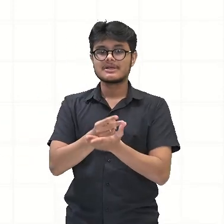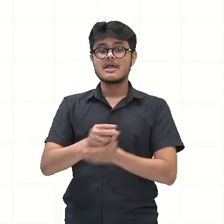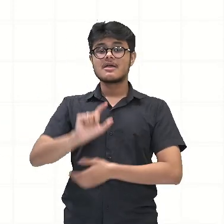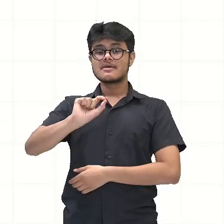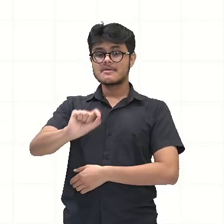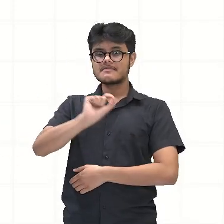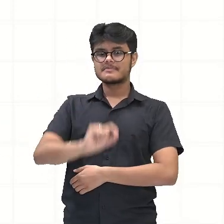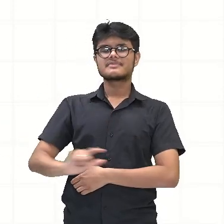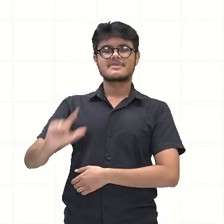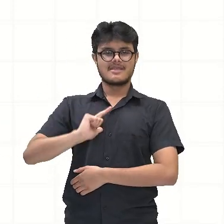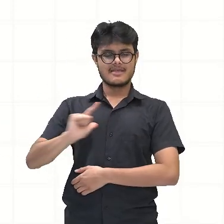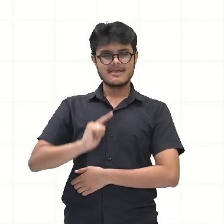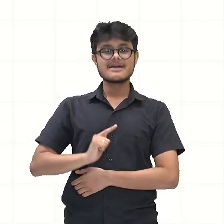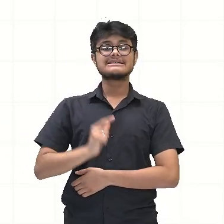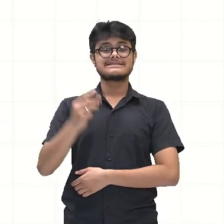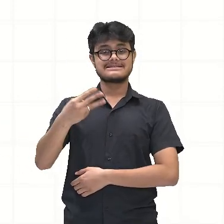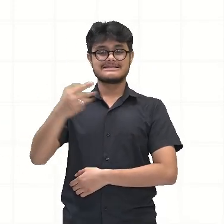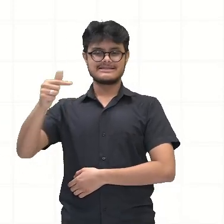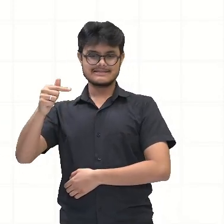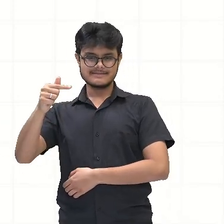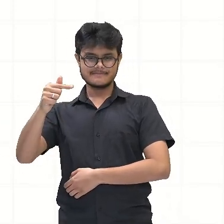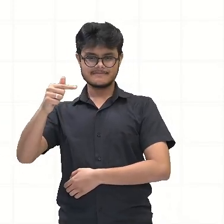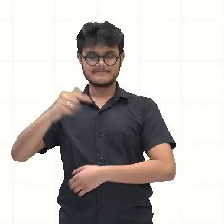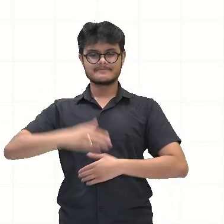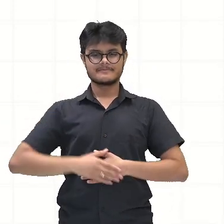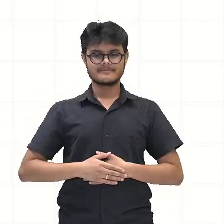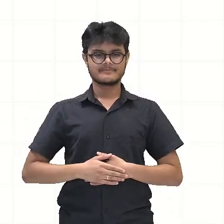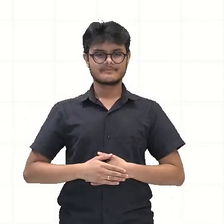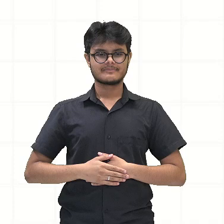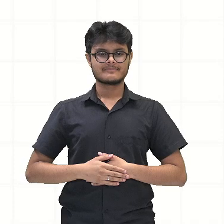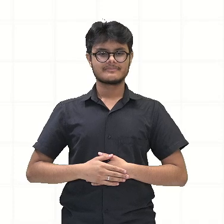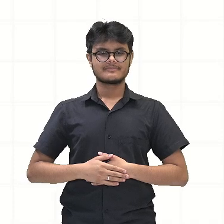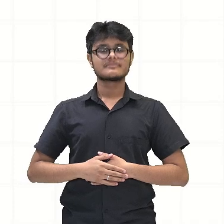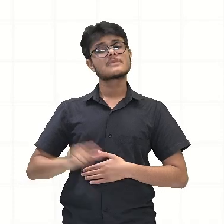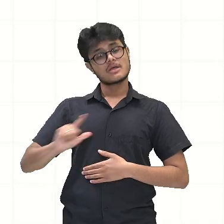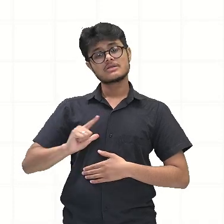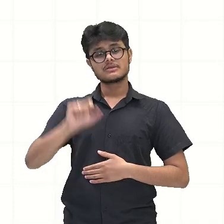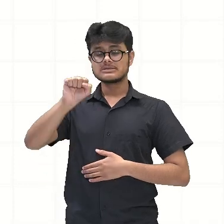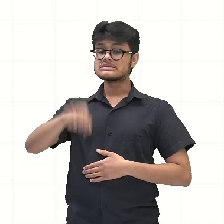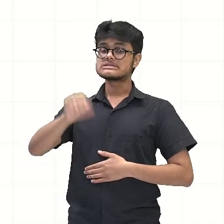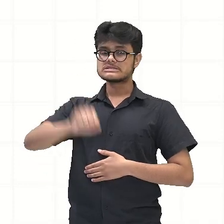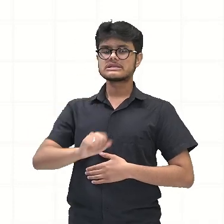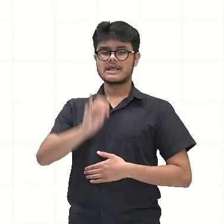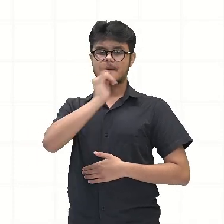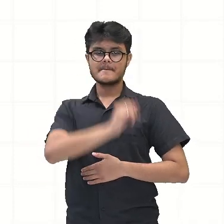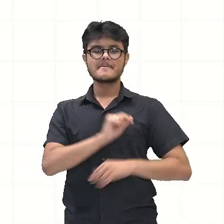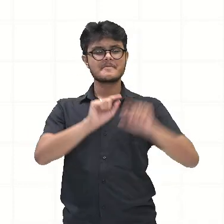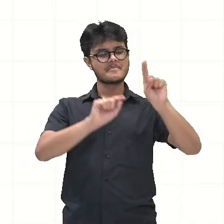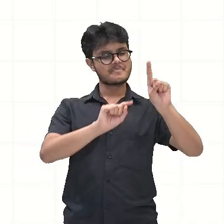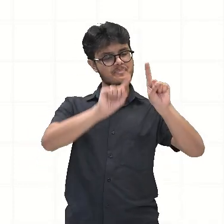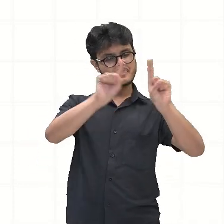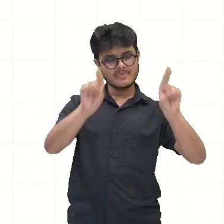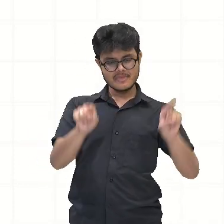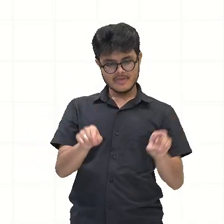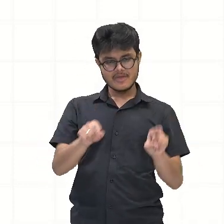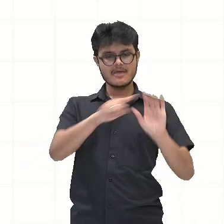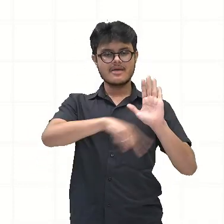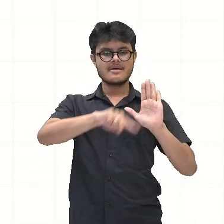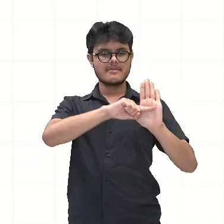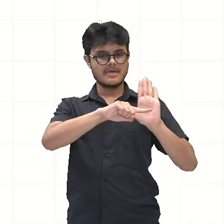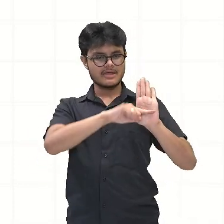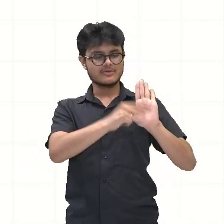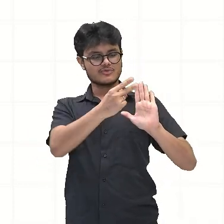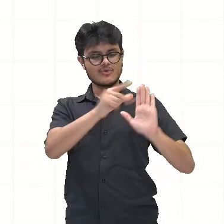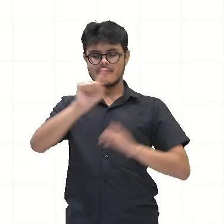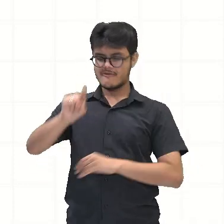função, 37. E aí eu posso ter lá o meu pau ordenado para depois localizar no plano cartesiano,